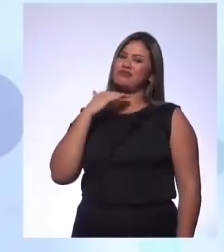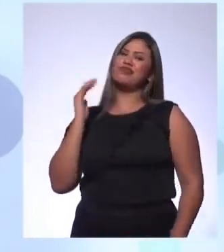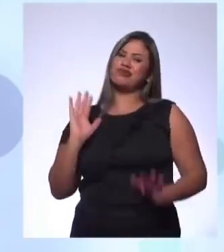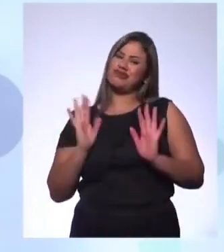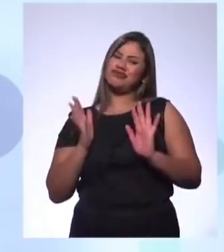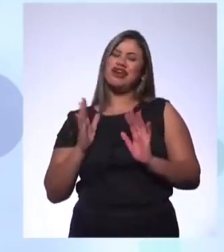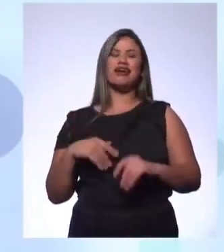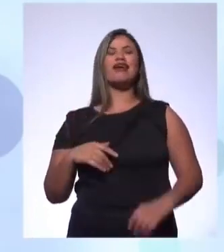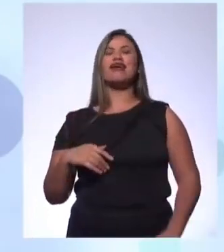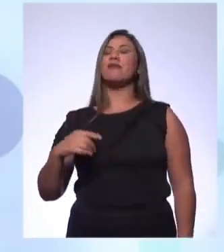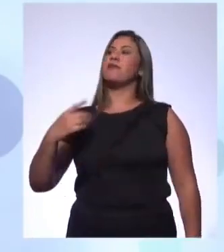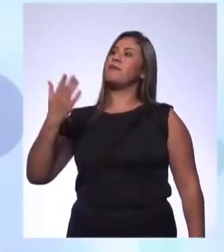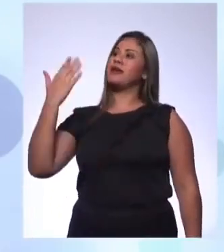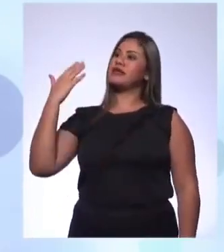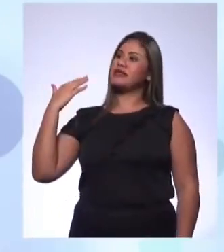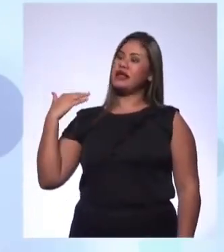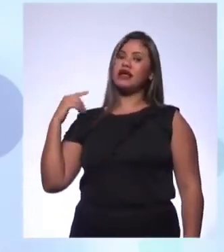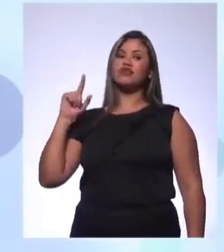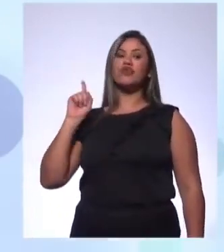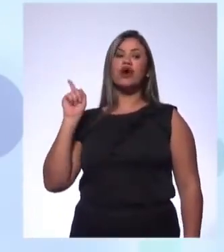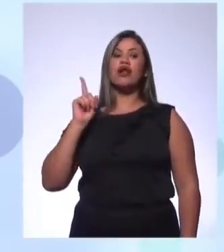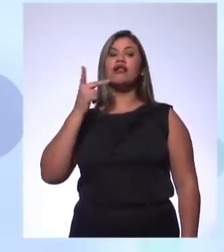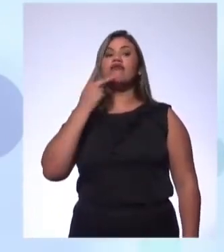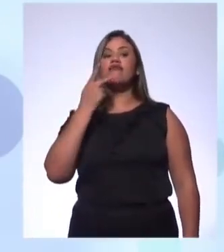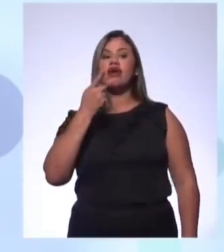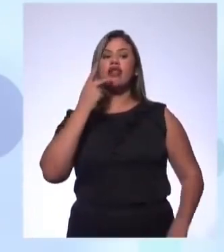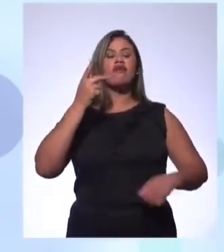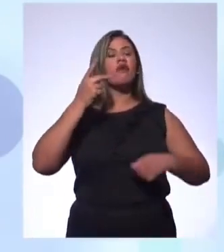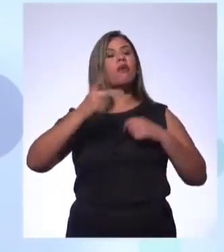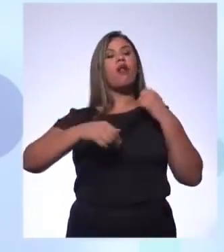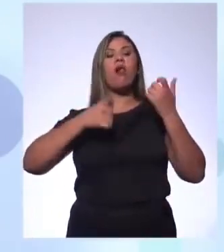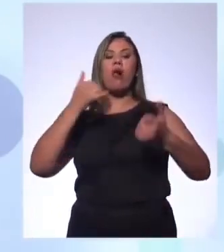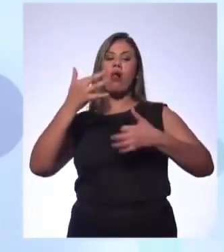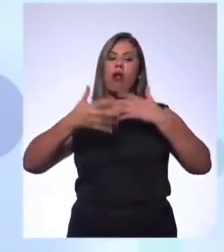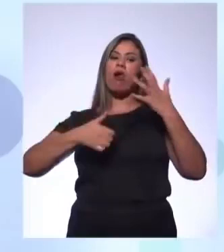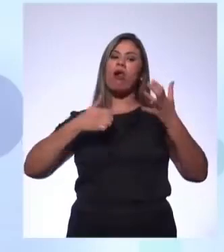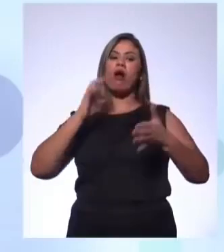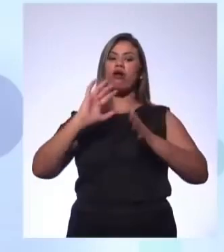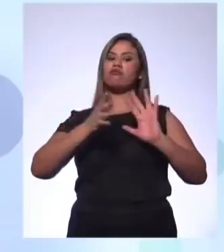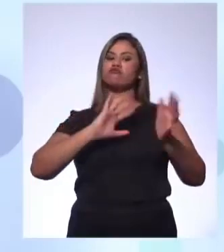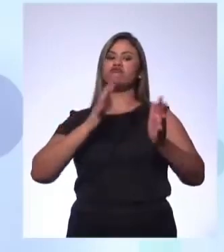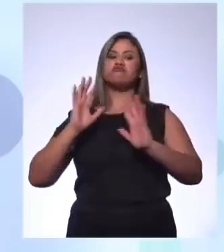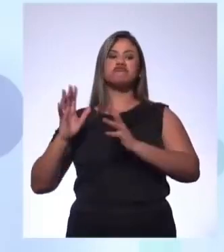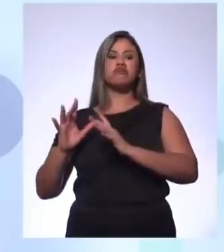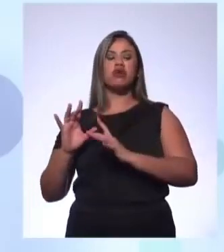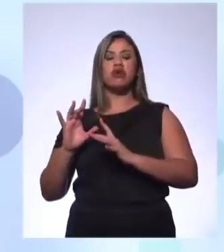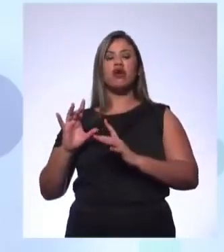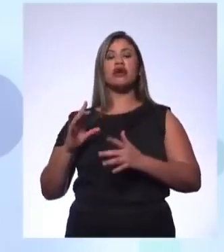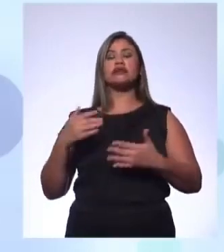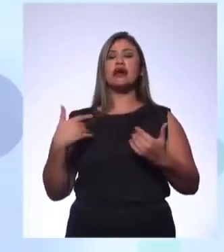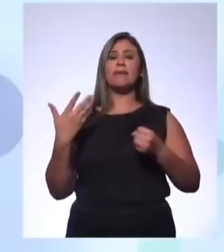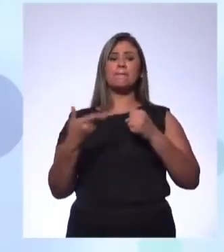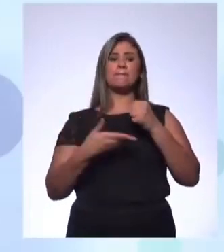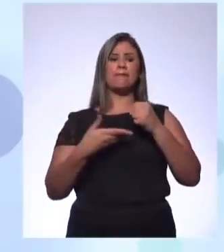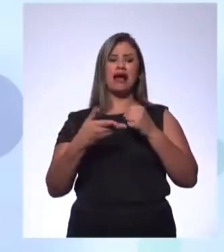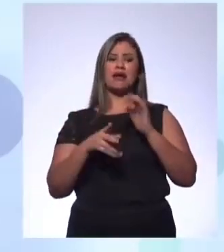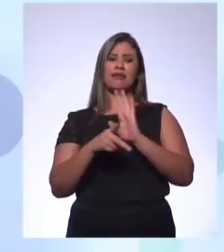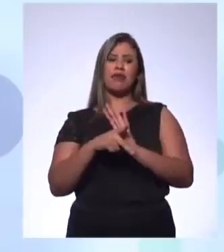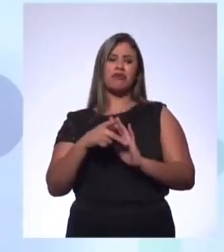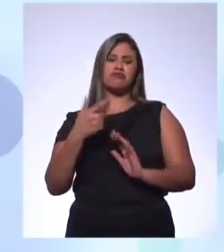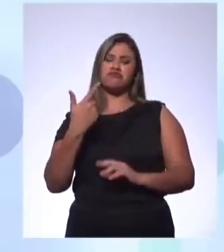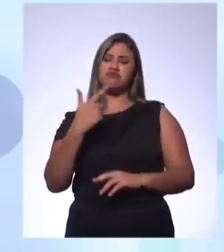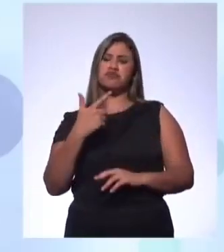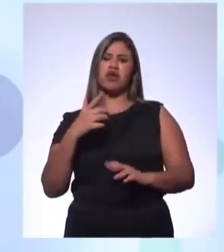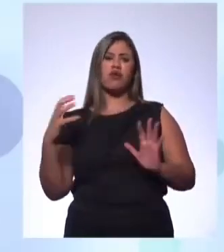uma história, ela dizia a história. Então ela não tinha um sentido estético para aquilo. O efeito que ela